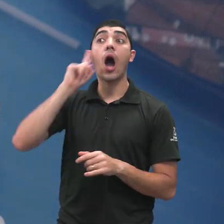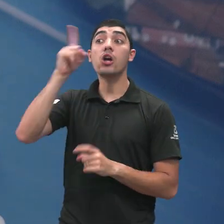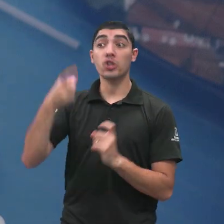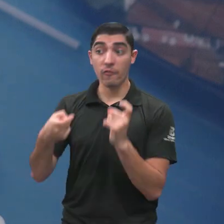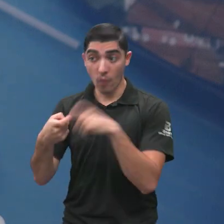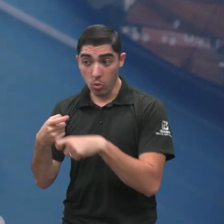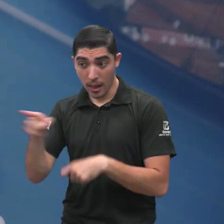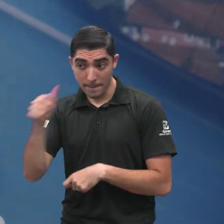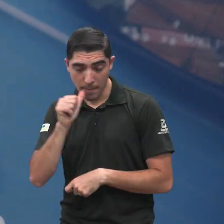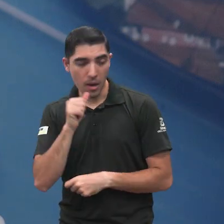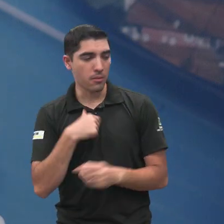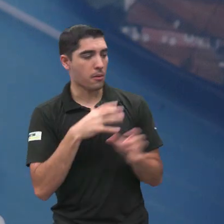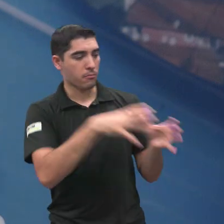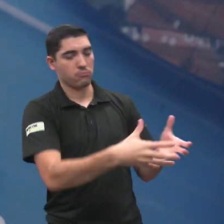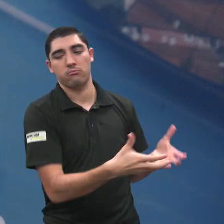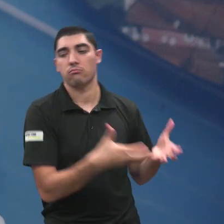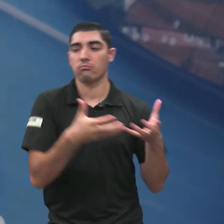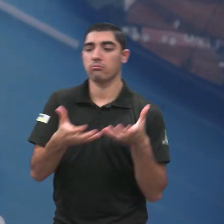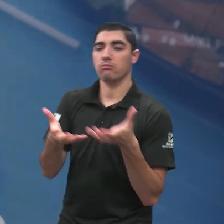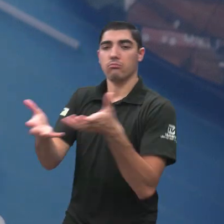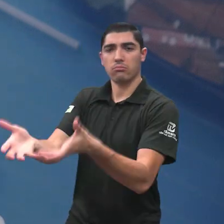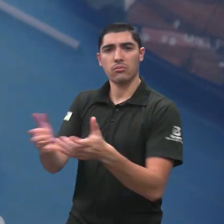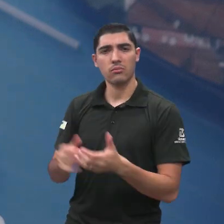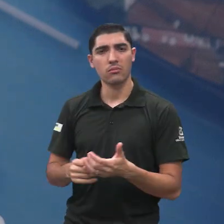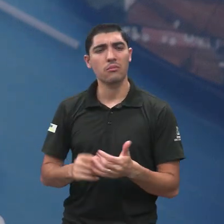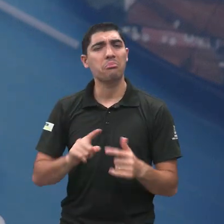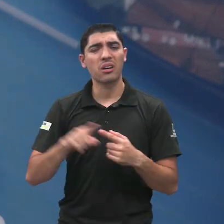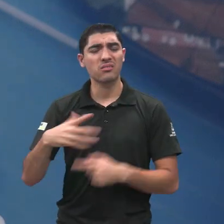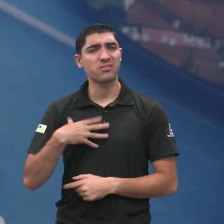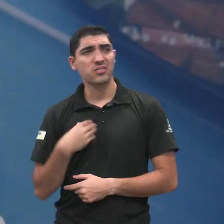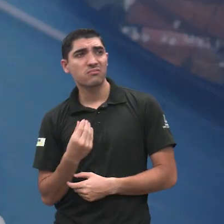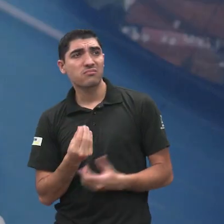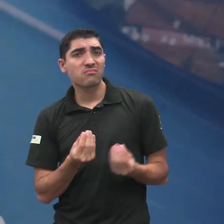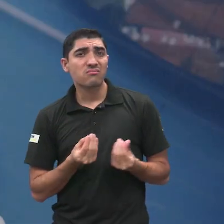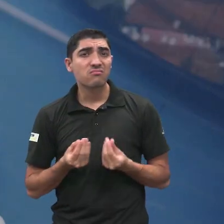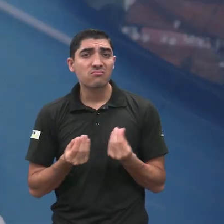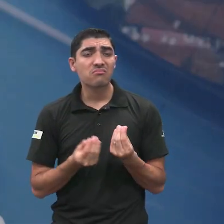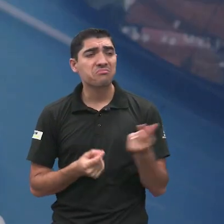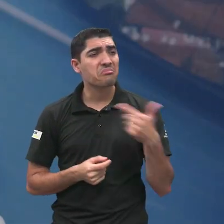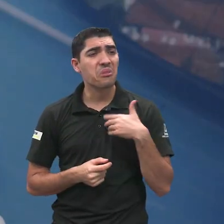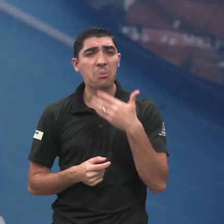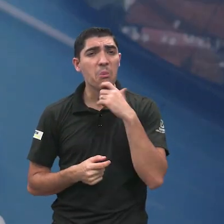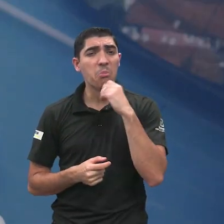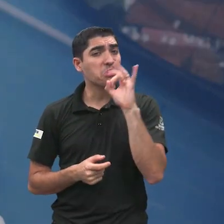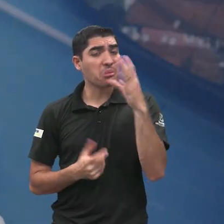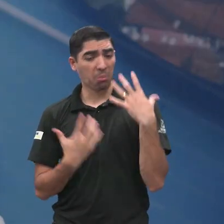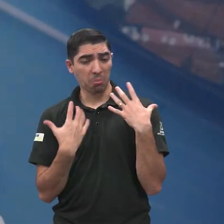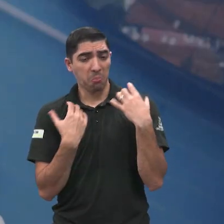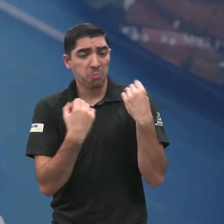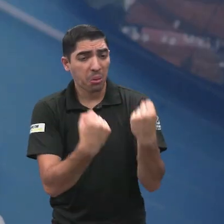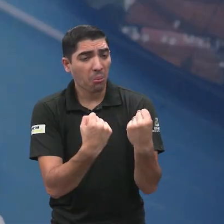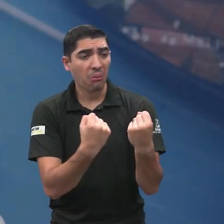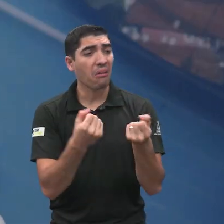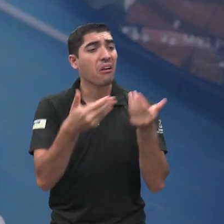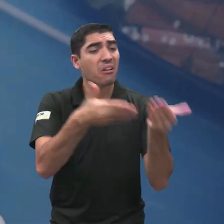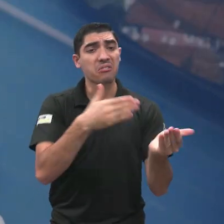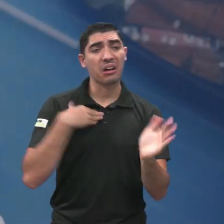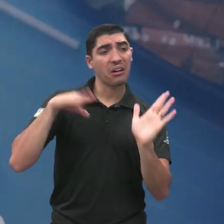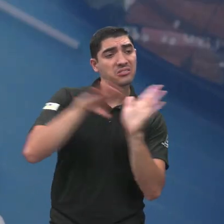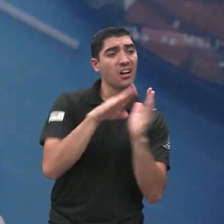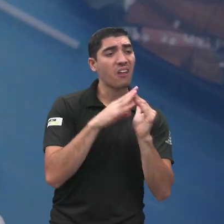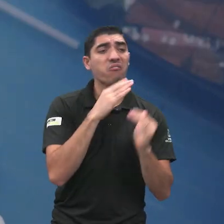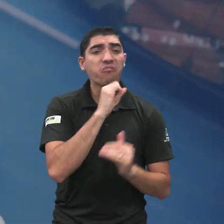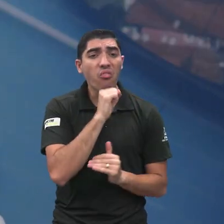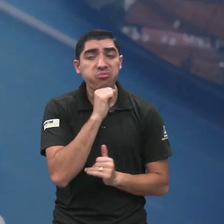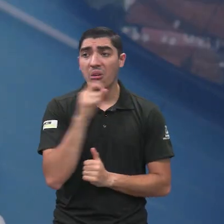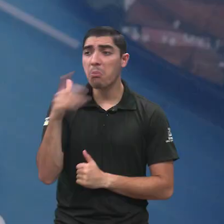volta. Sabe, sim, mas e os filhos falam, mas o meu pai, ele só me pegou e só veio só para me